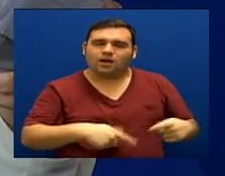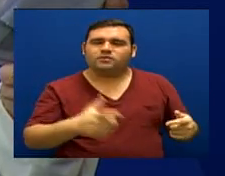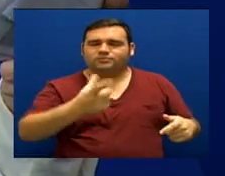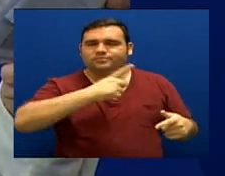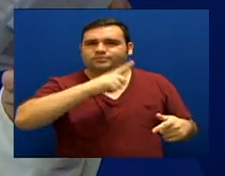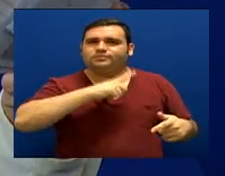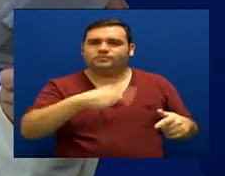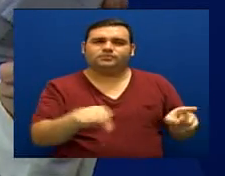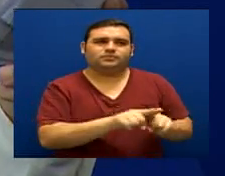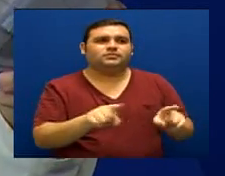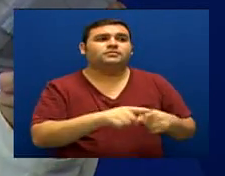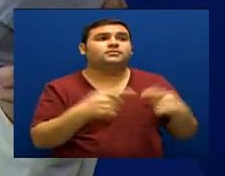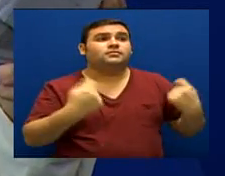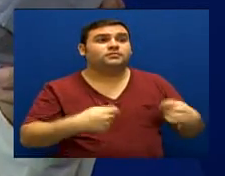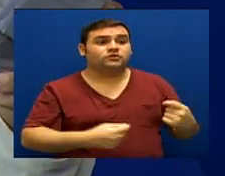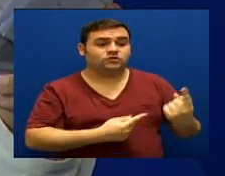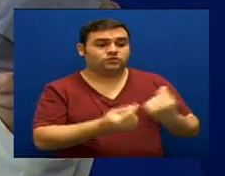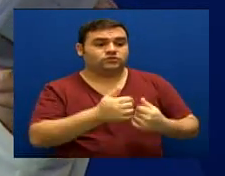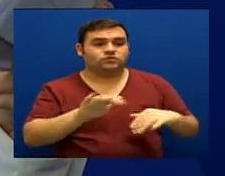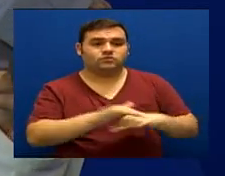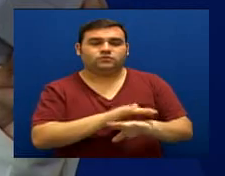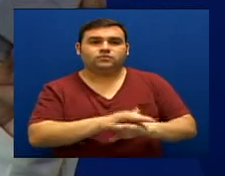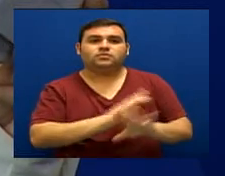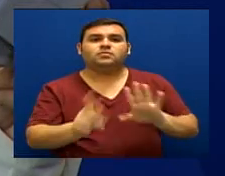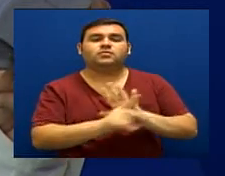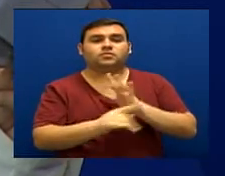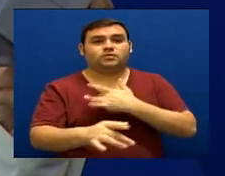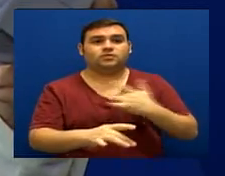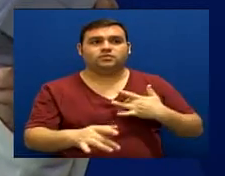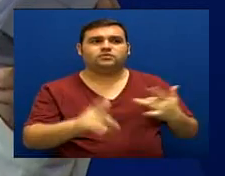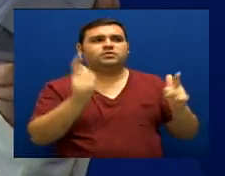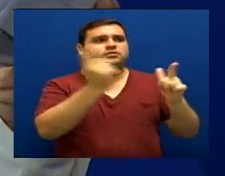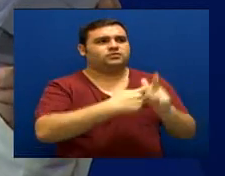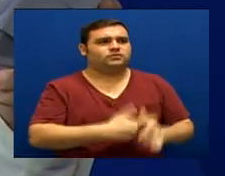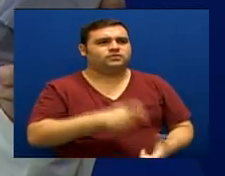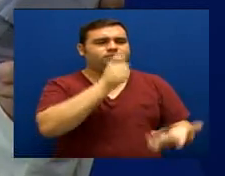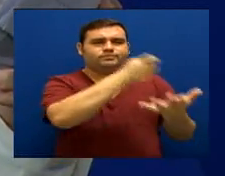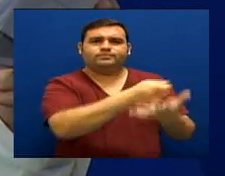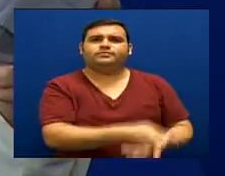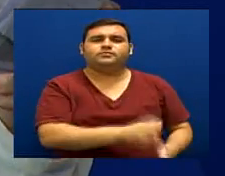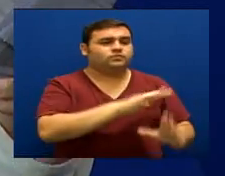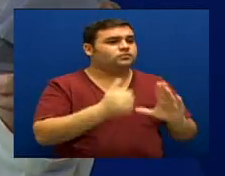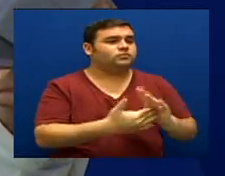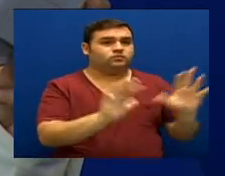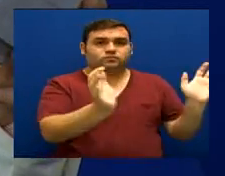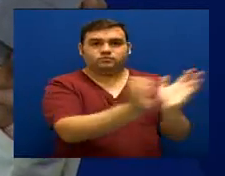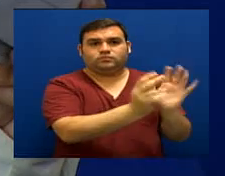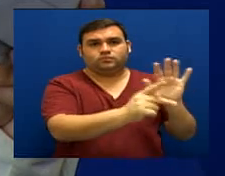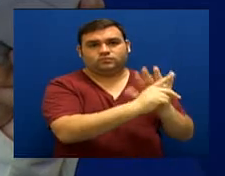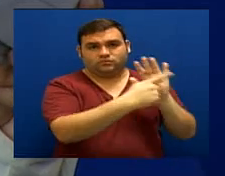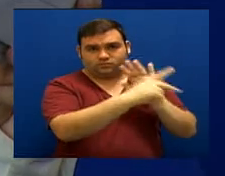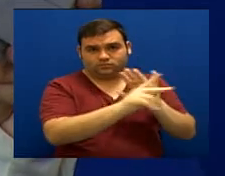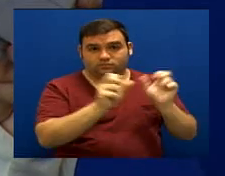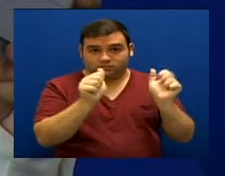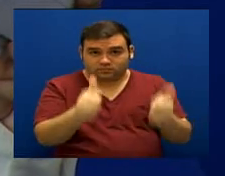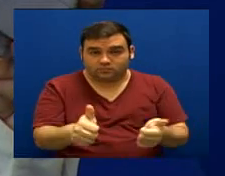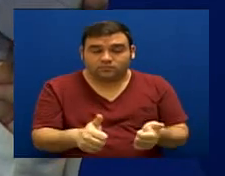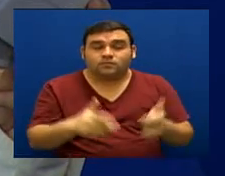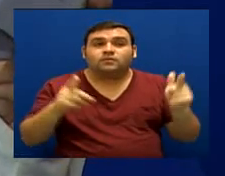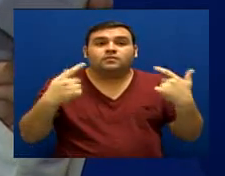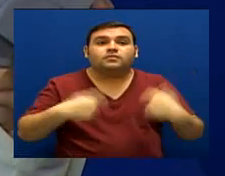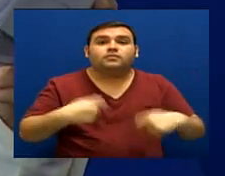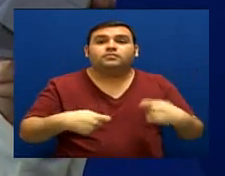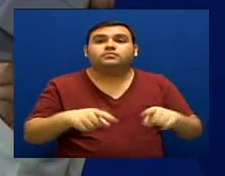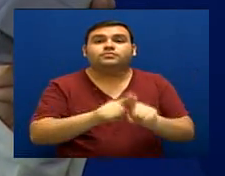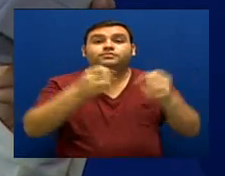estar no fundo municipal de saúde para apagar esses restos a pagar do órgão ok eu